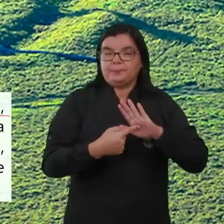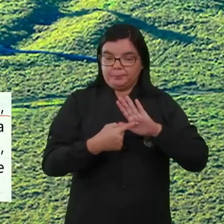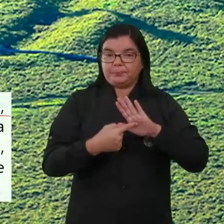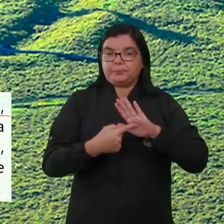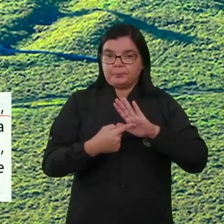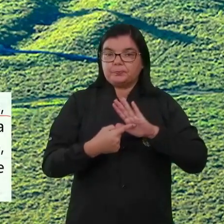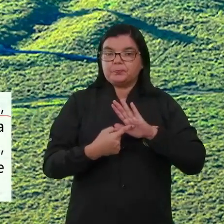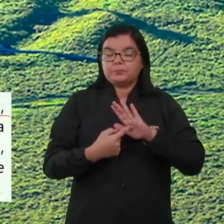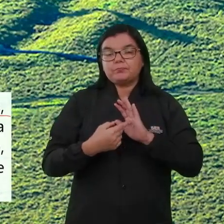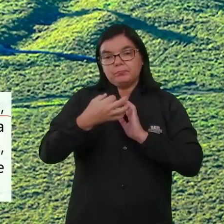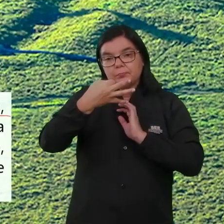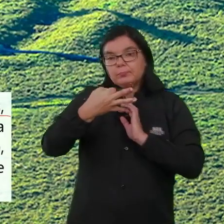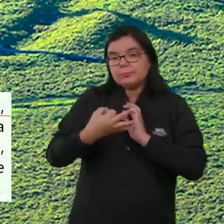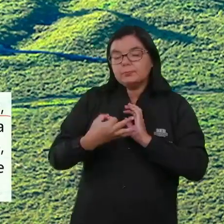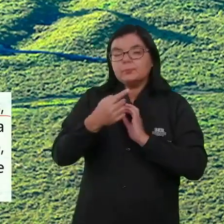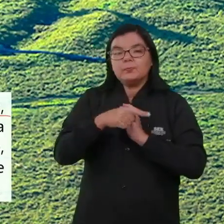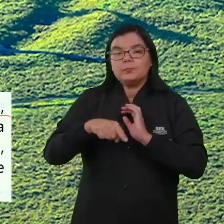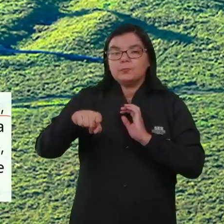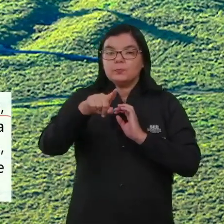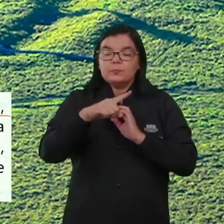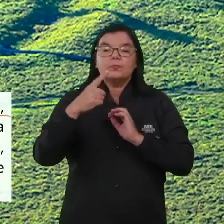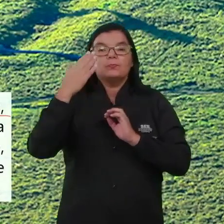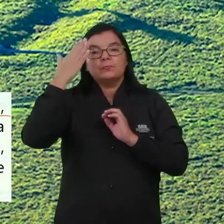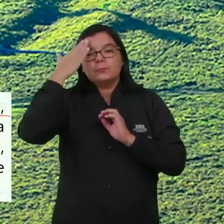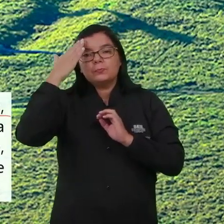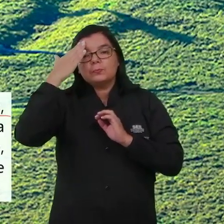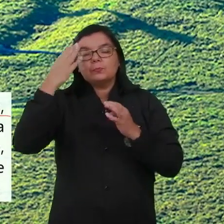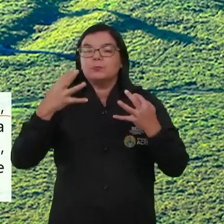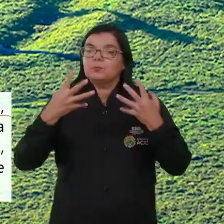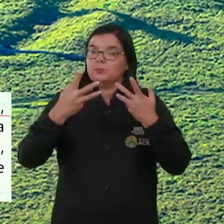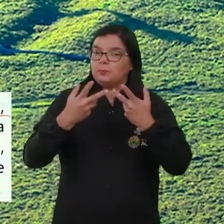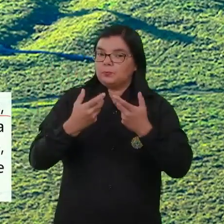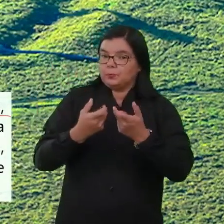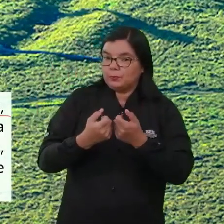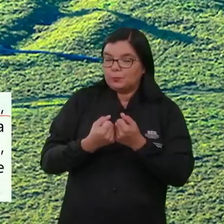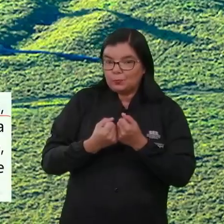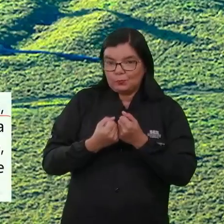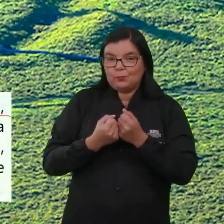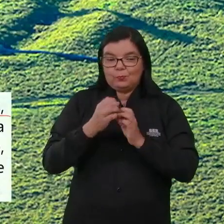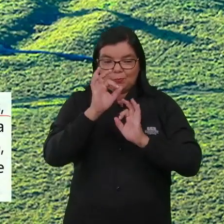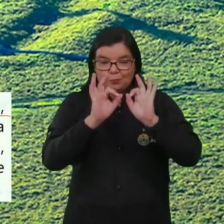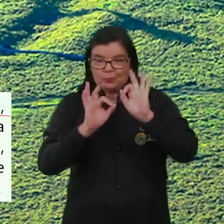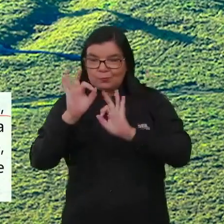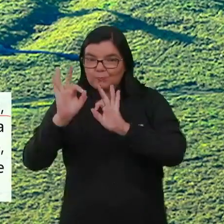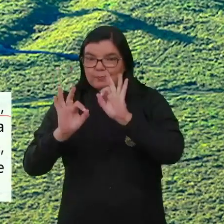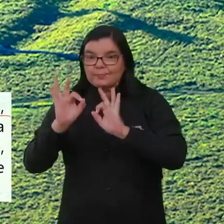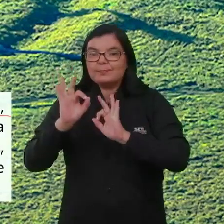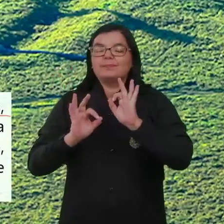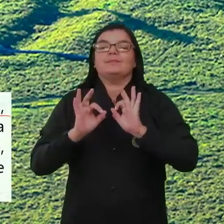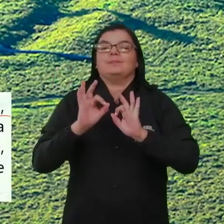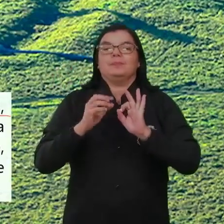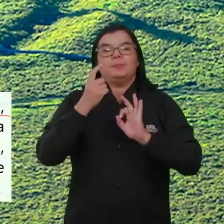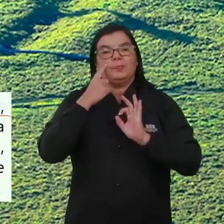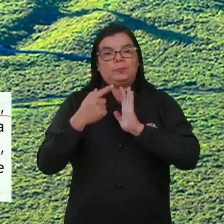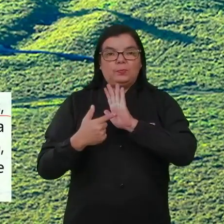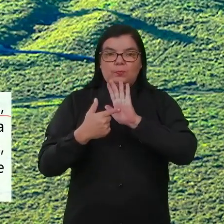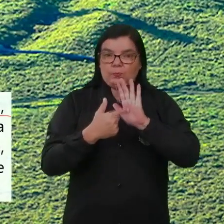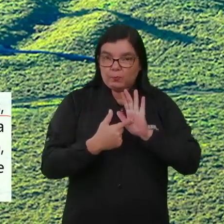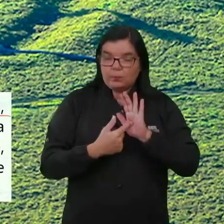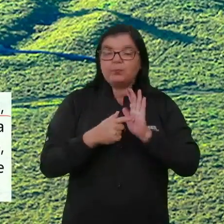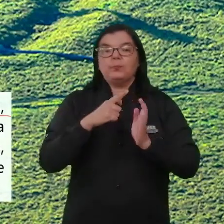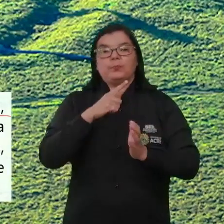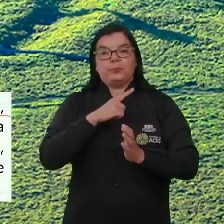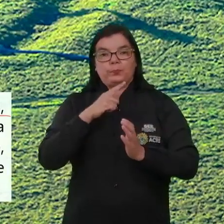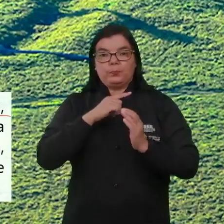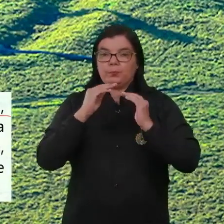forma propriamente dita e você vai entender todo esse formato, conforme está aí na imagem. A imagem ela tem